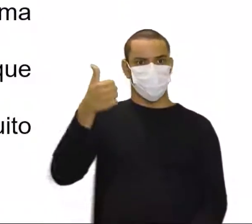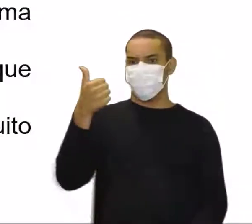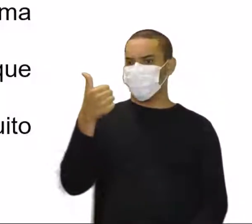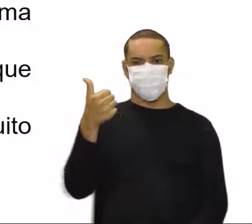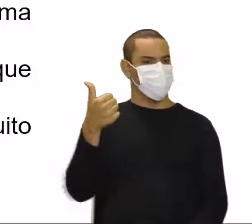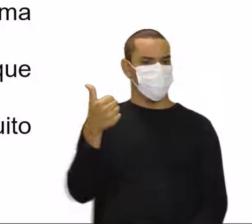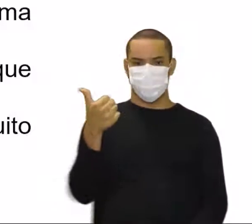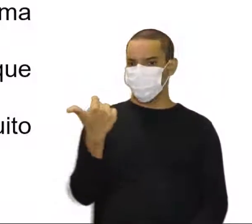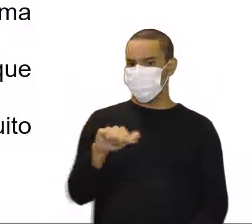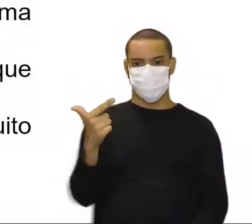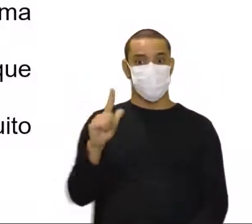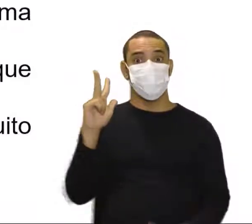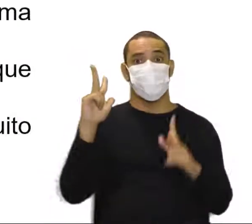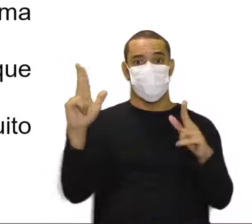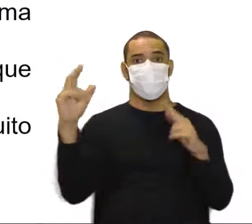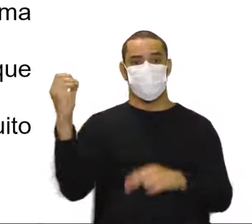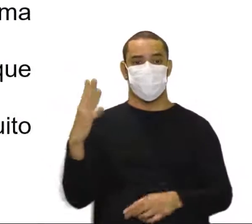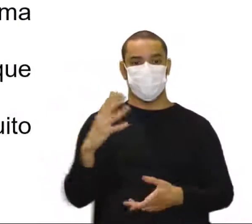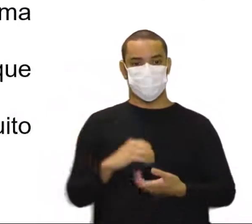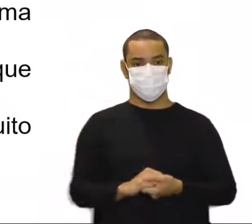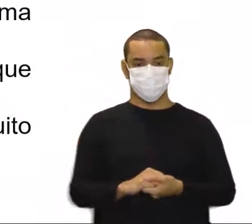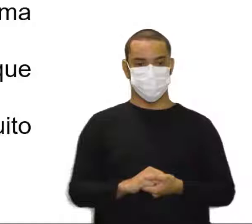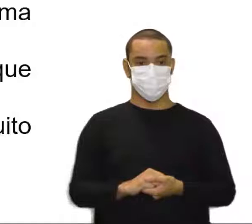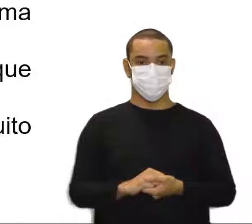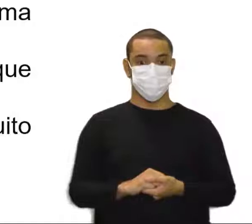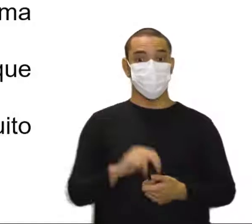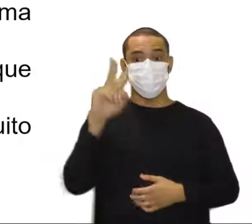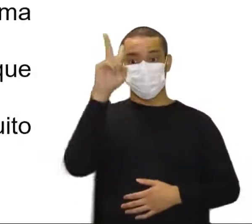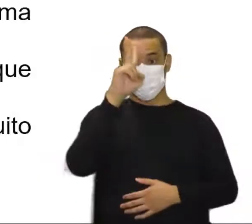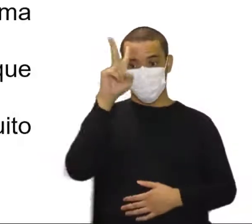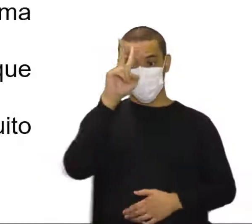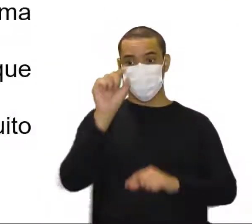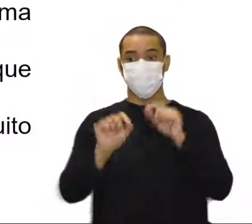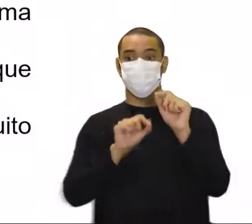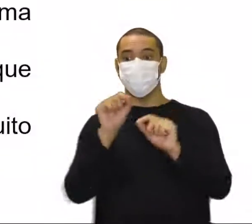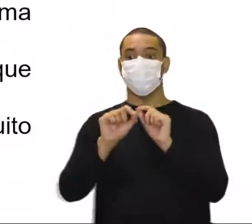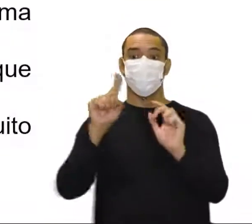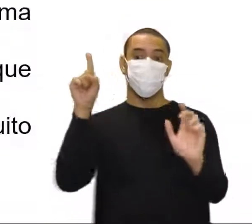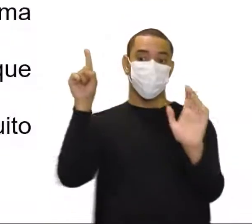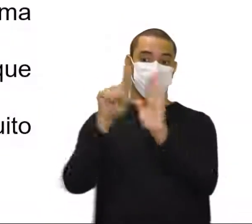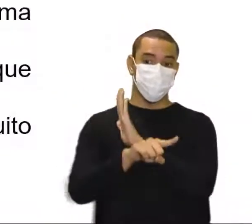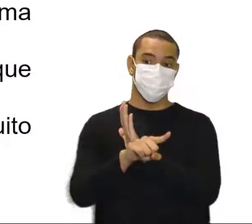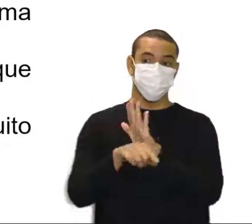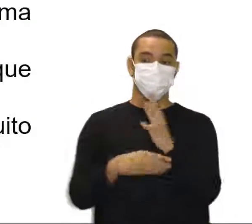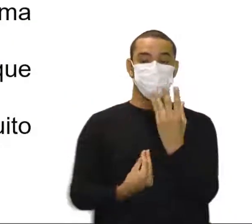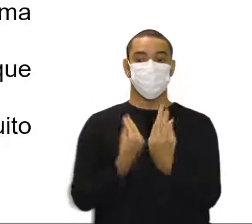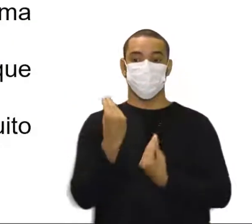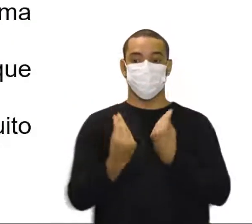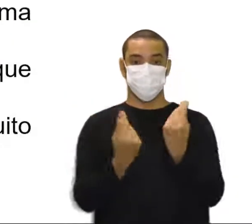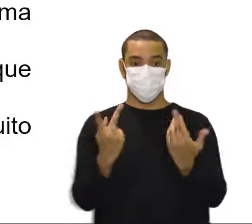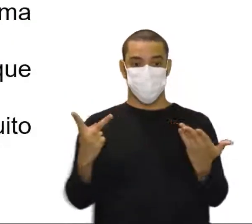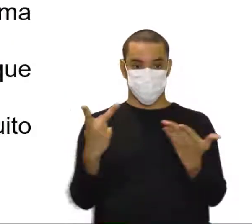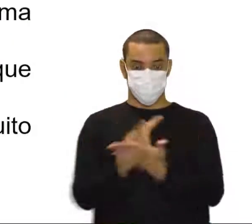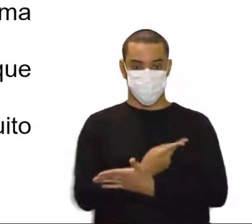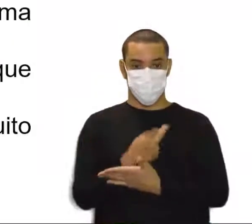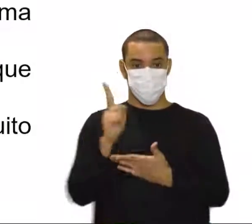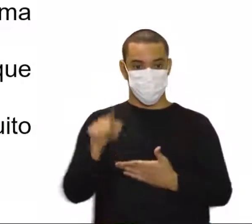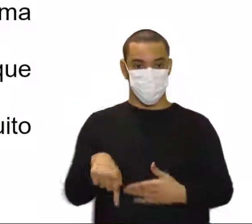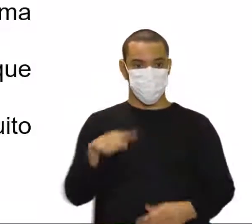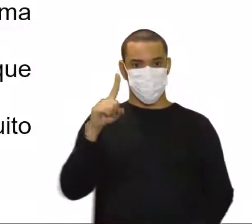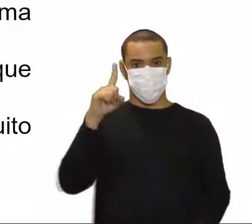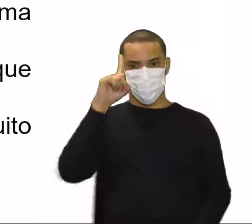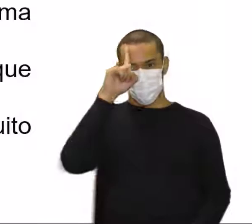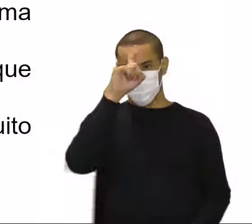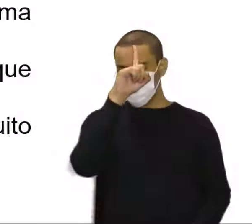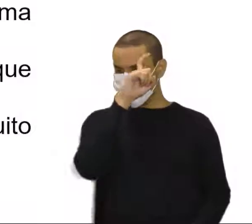a mesma velocidade da luz. E aqui, pessoal, lembrando que ele está perguntando que as ondas gravitacionais são tão difíceis de